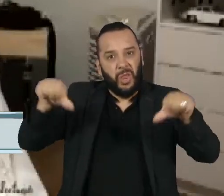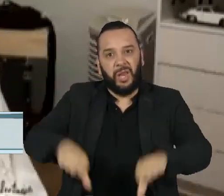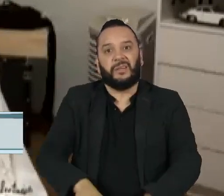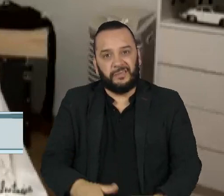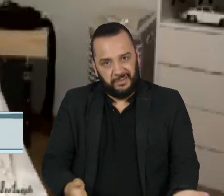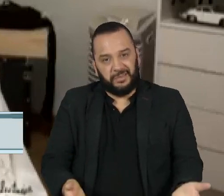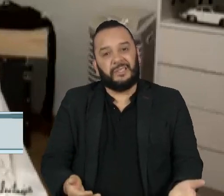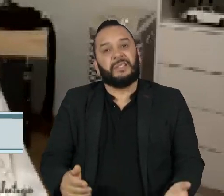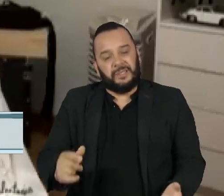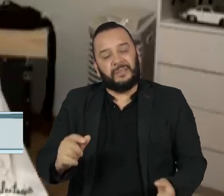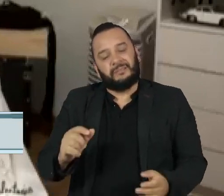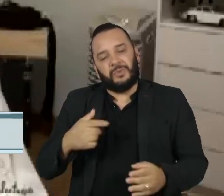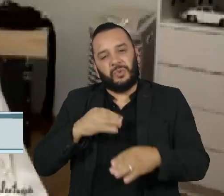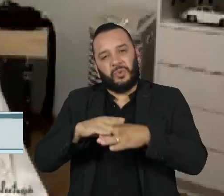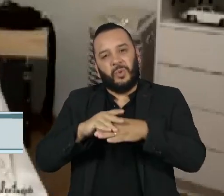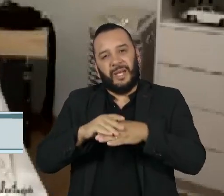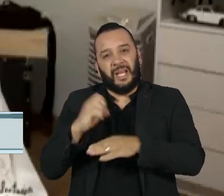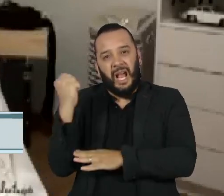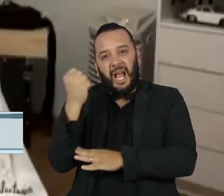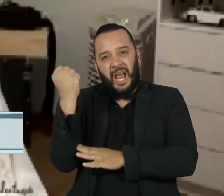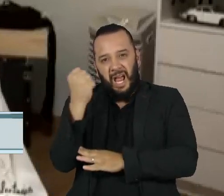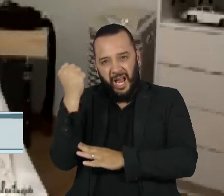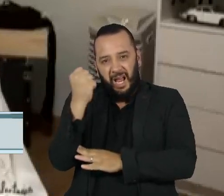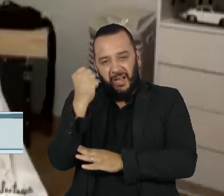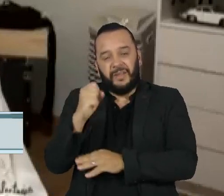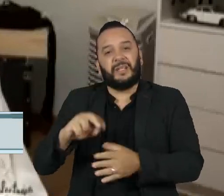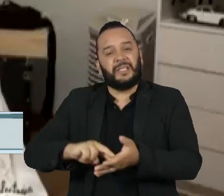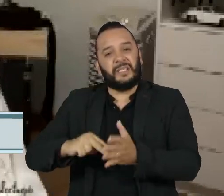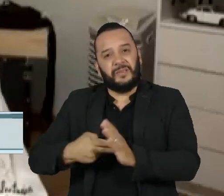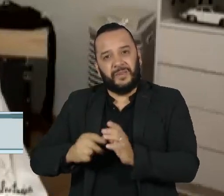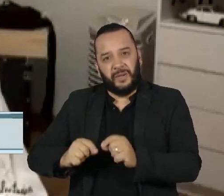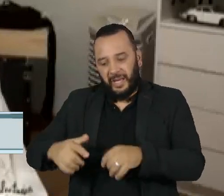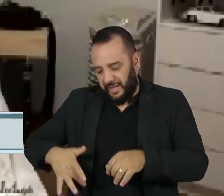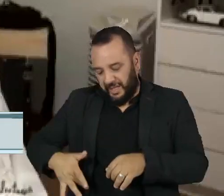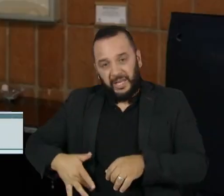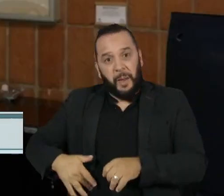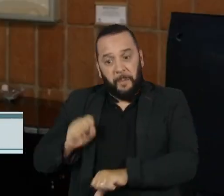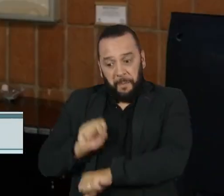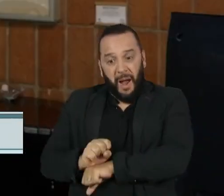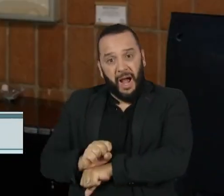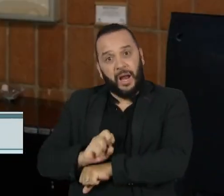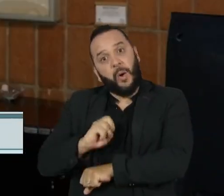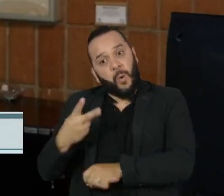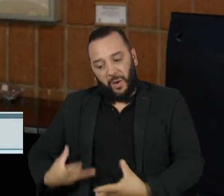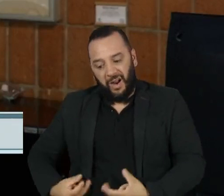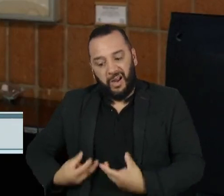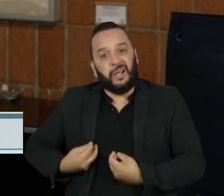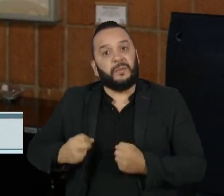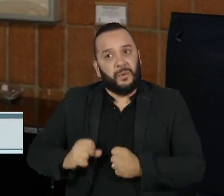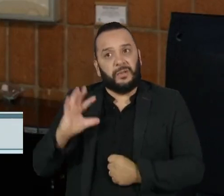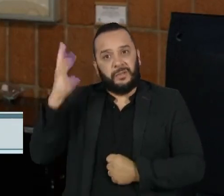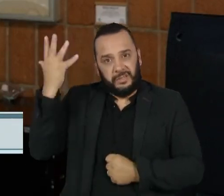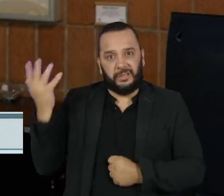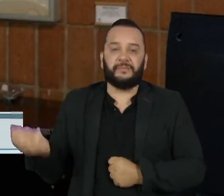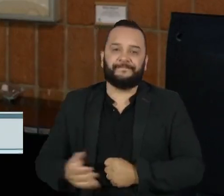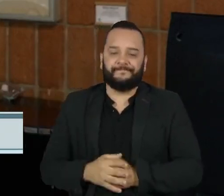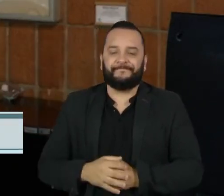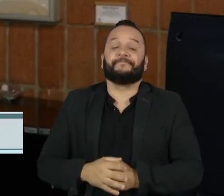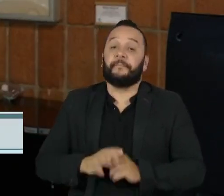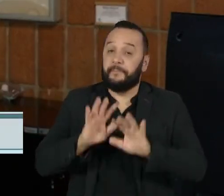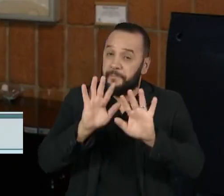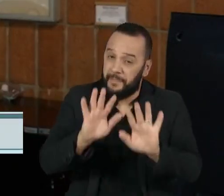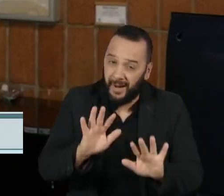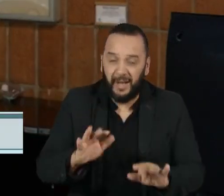doença, que é a cirrose hepática, quando o fígado para de funcionar, ou mesmo o câncer de fígado. Mesmo assim, a ozonioterapia continua